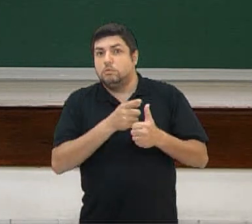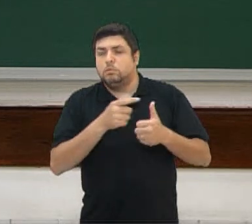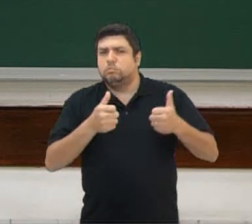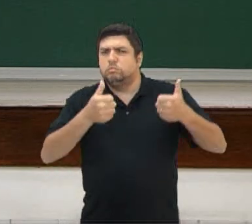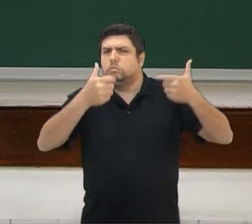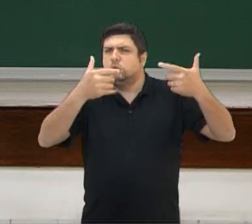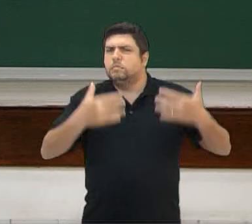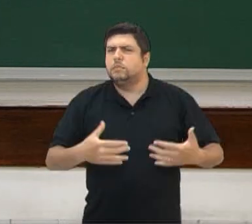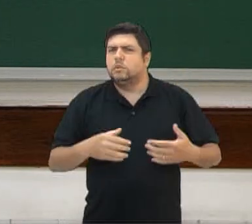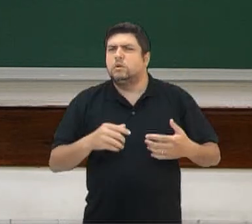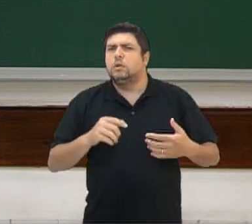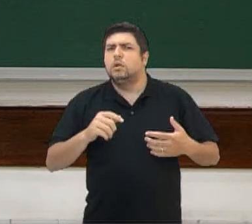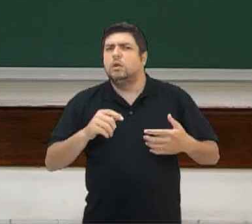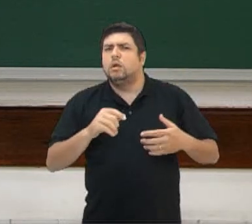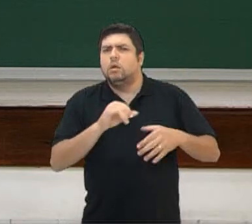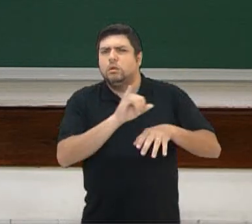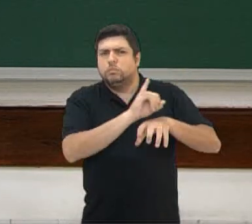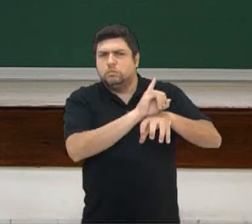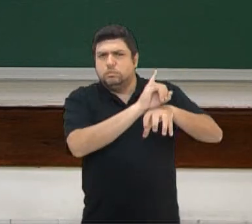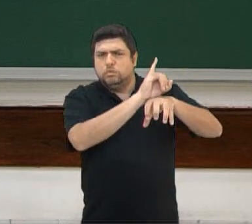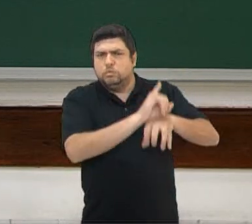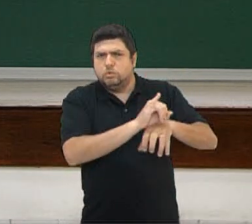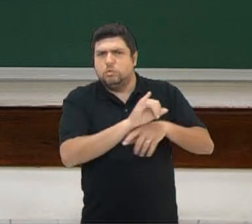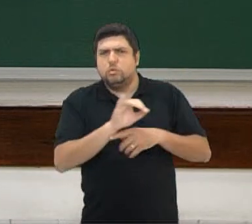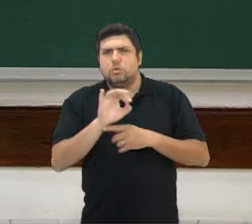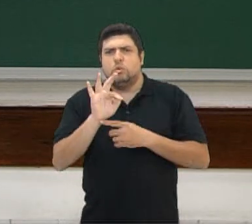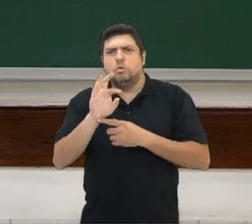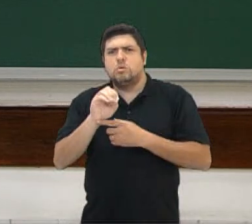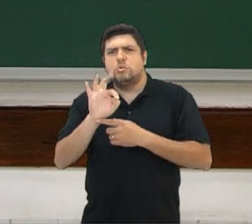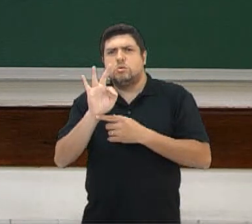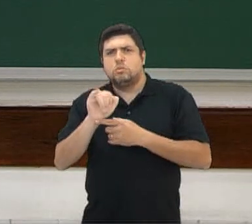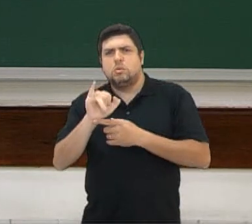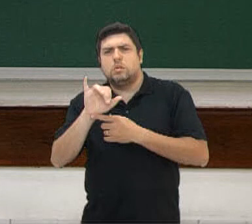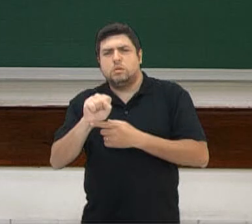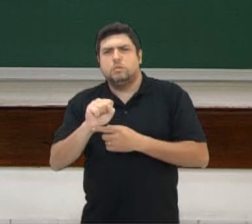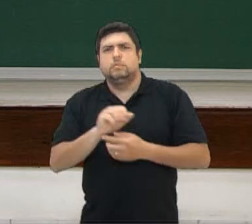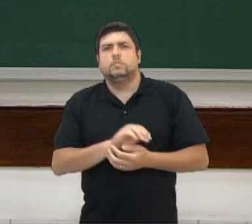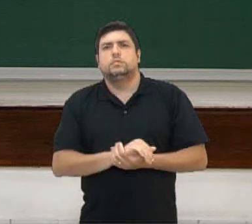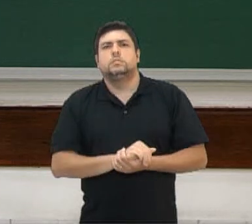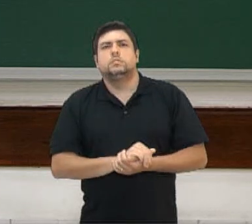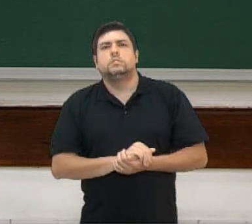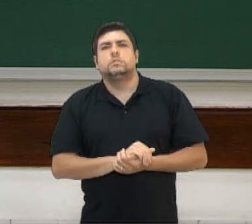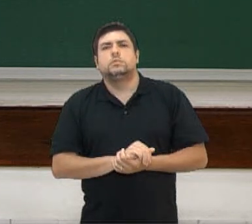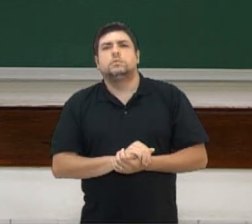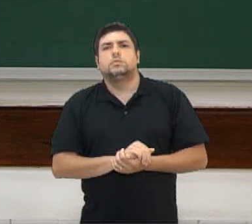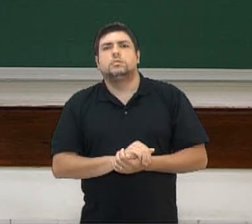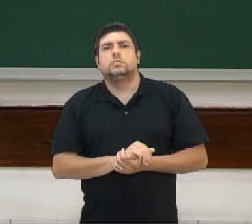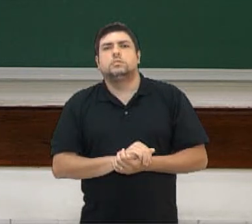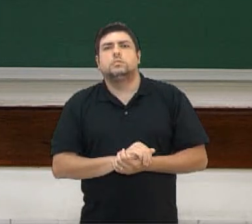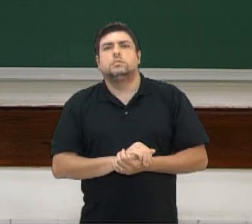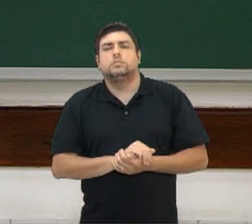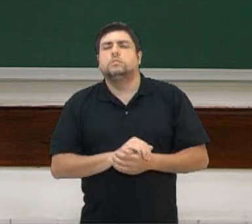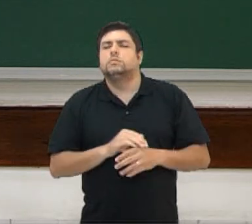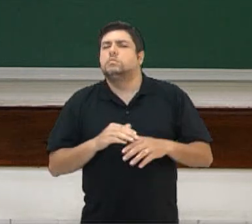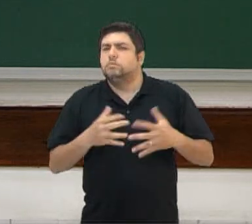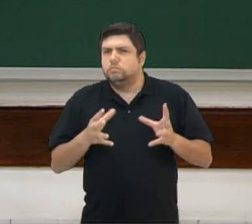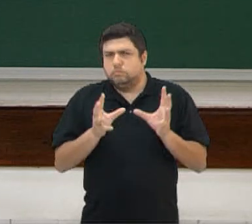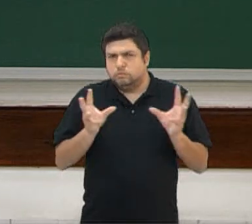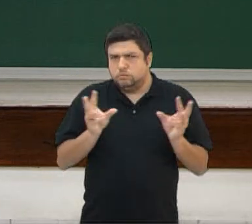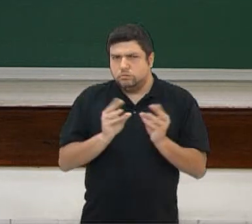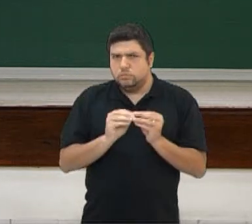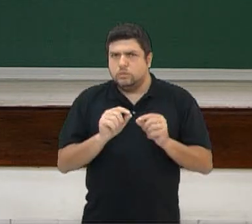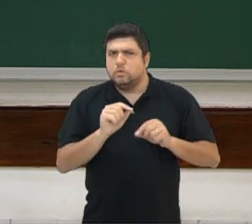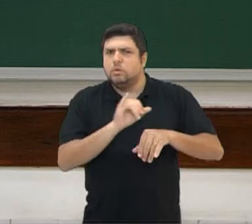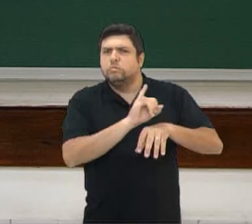instituições totais. As instituições totais, de maneira bastante objetiva, são